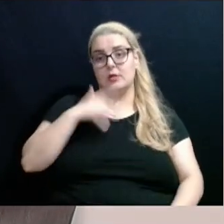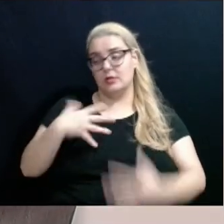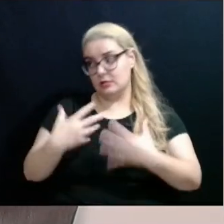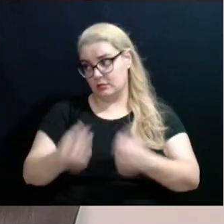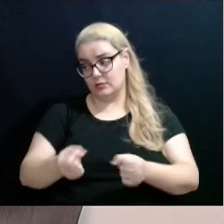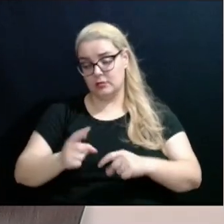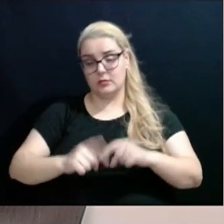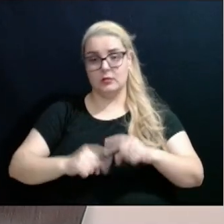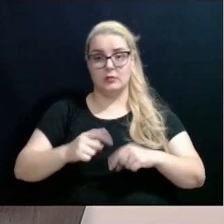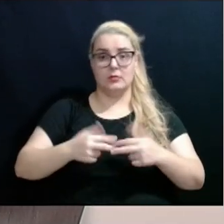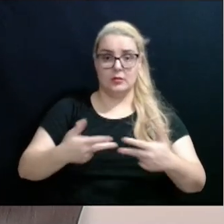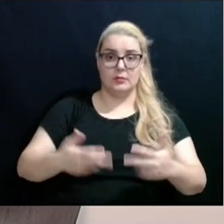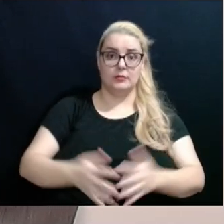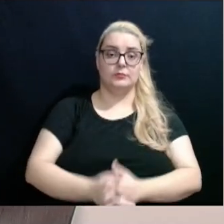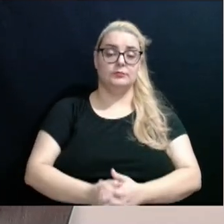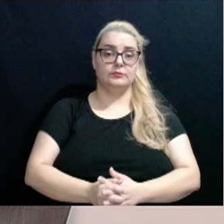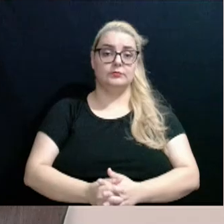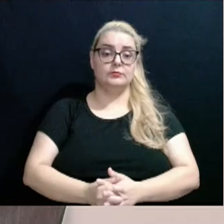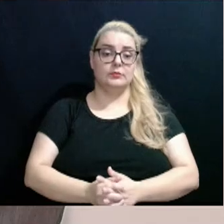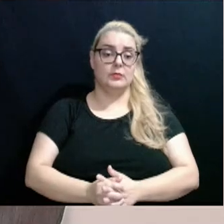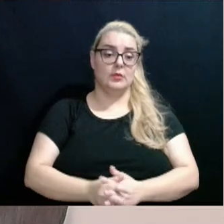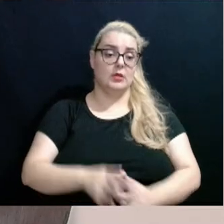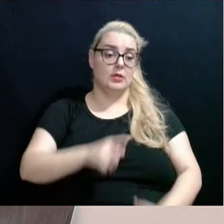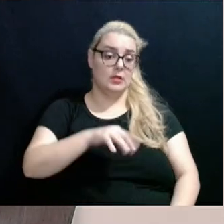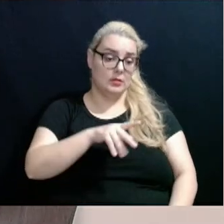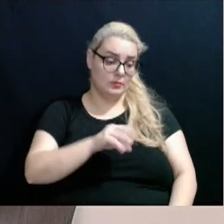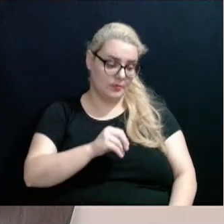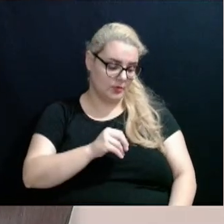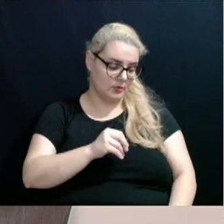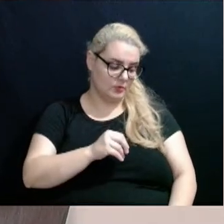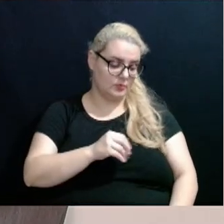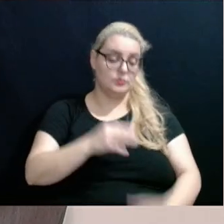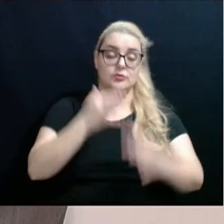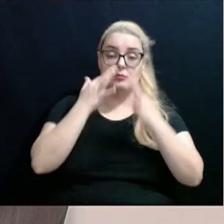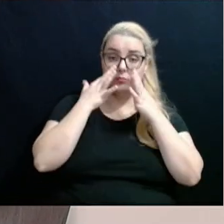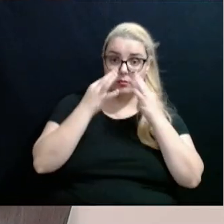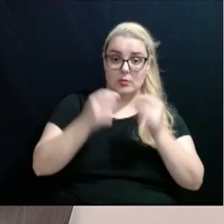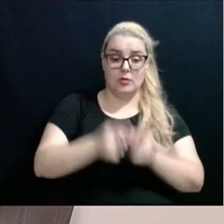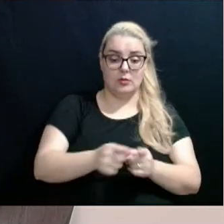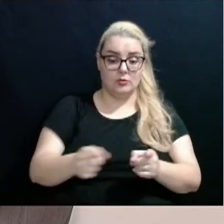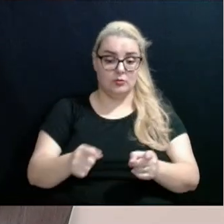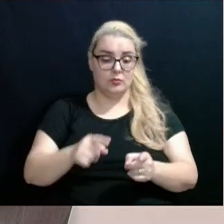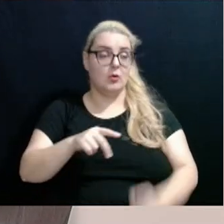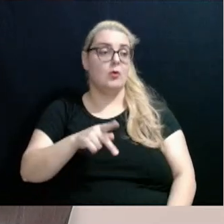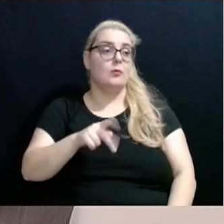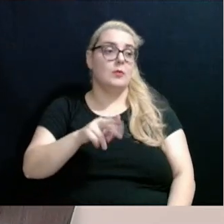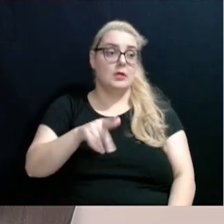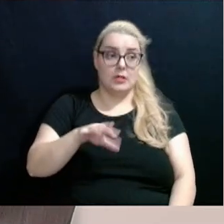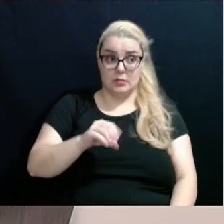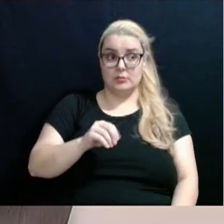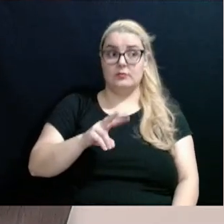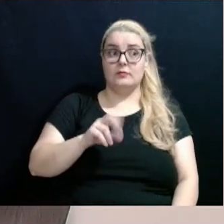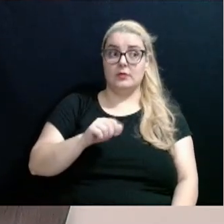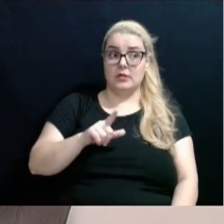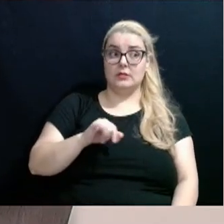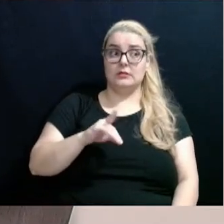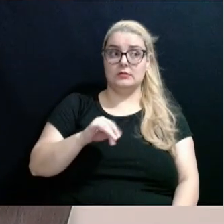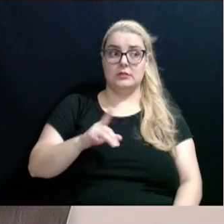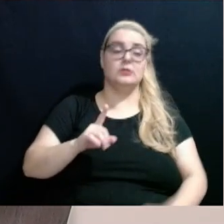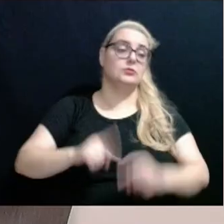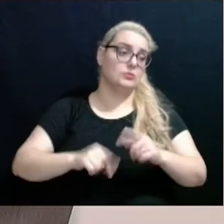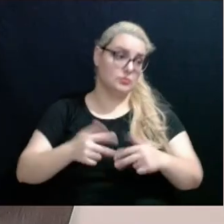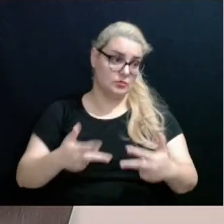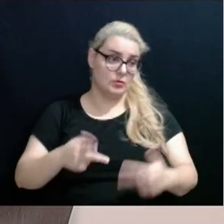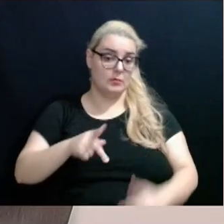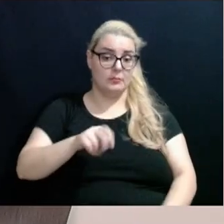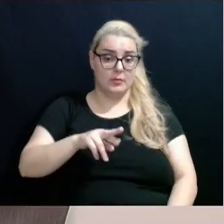brinquedo. E, Paulo, nessa questão, né, de prestar atenção no prazo de validade, os produtos são perecíveis,